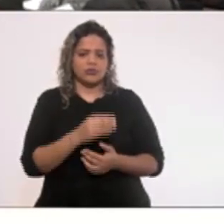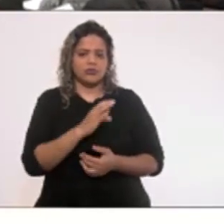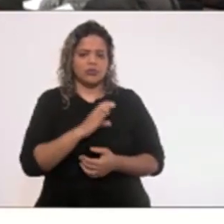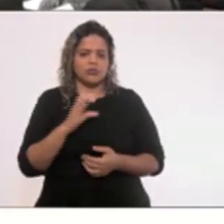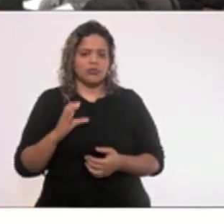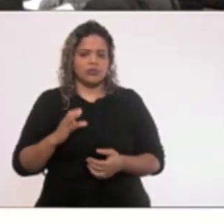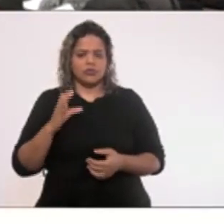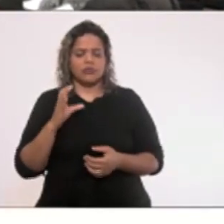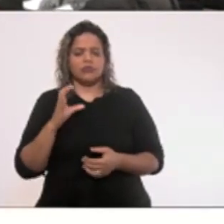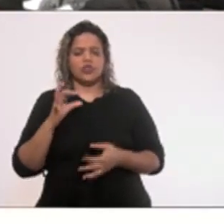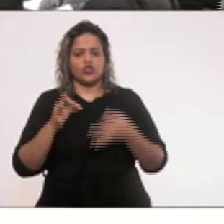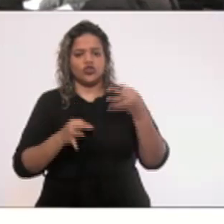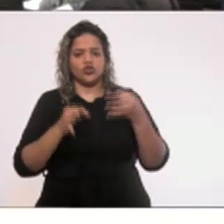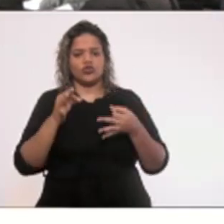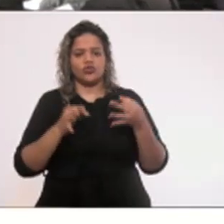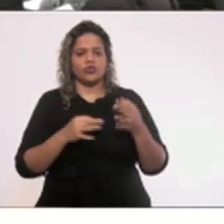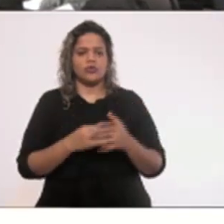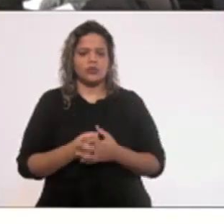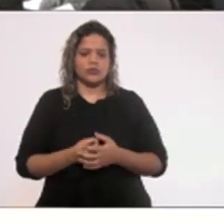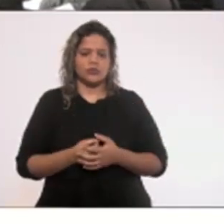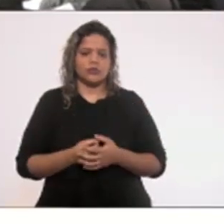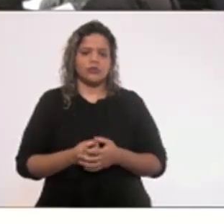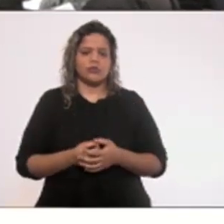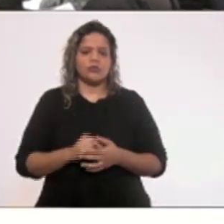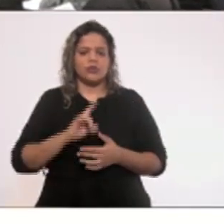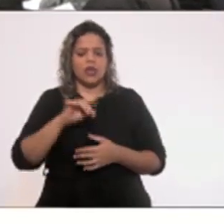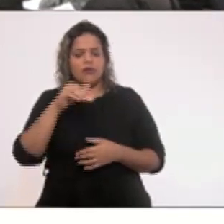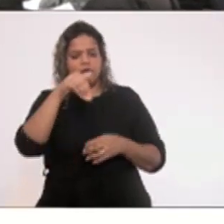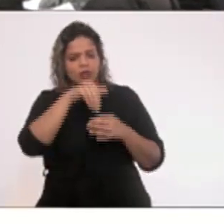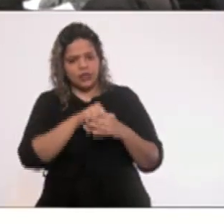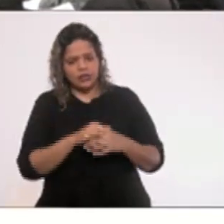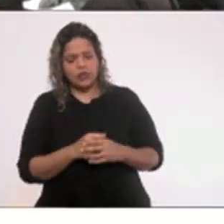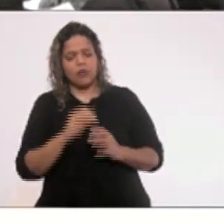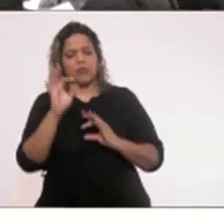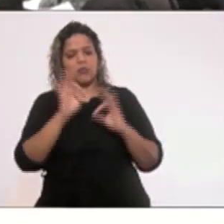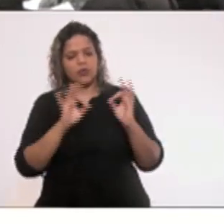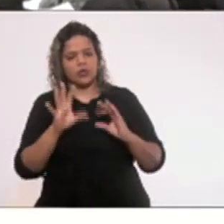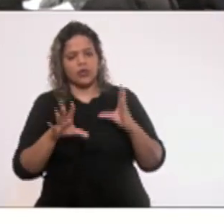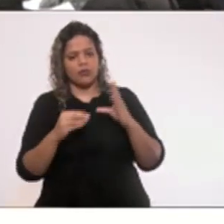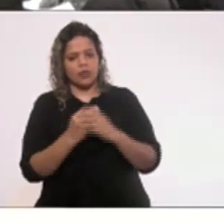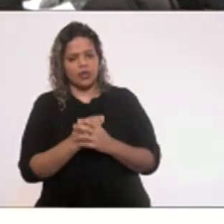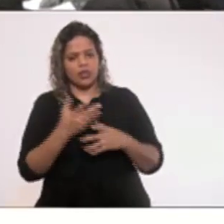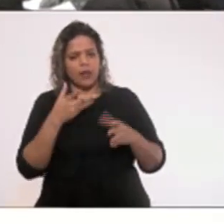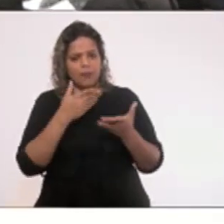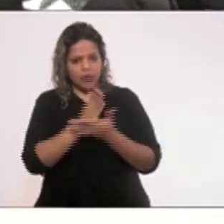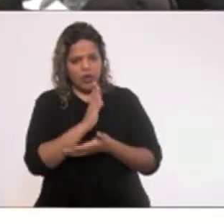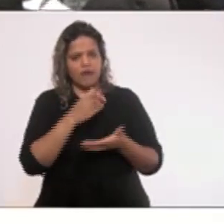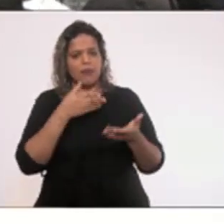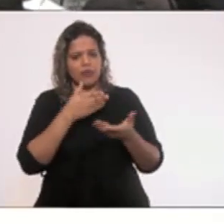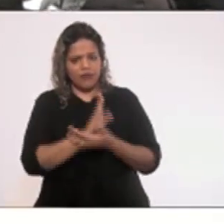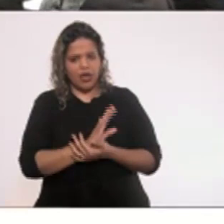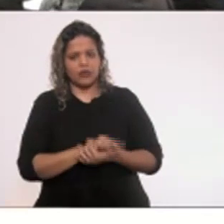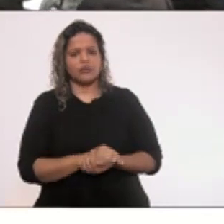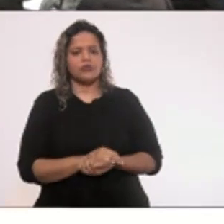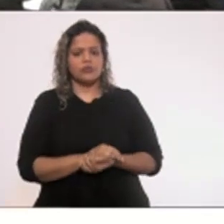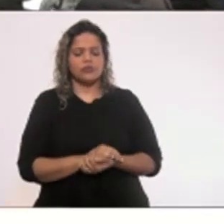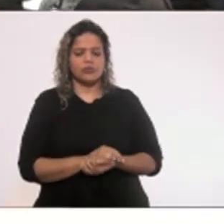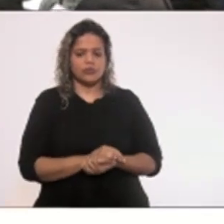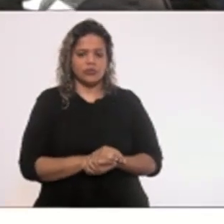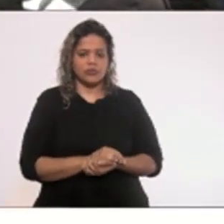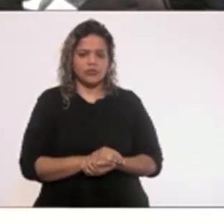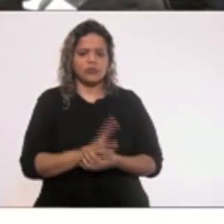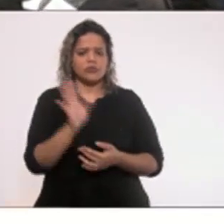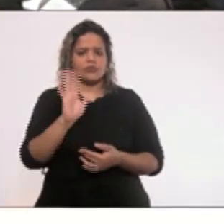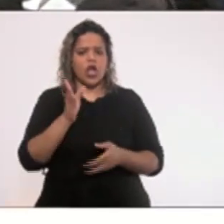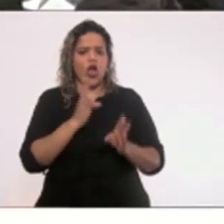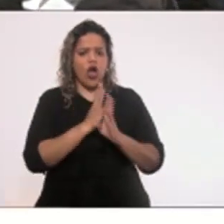de Justiça, que é o... Não tem substitutivo. Em votação, projeto assim emendado. Senhores que aprovam nesse grupo estão aprovado. Só um minutinho, senhor presidente,